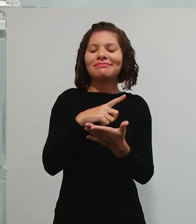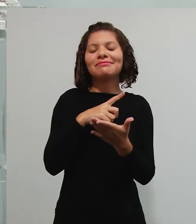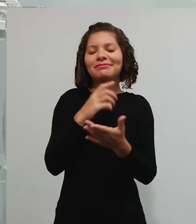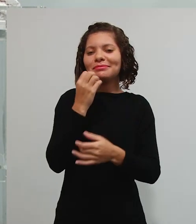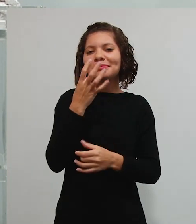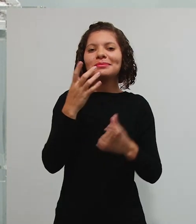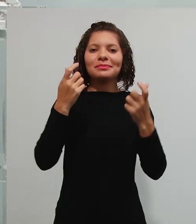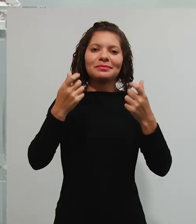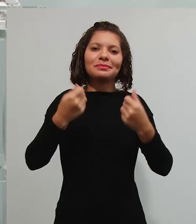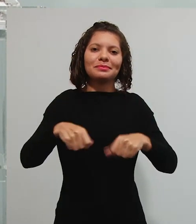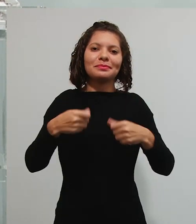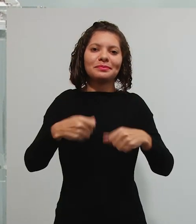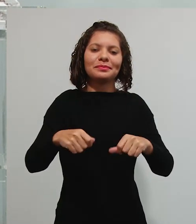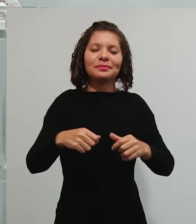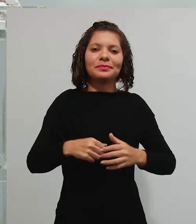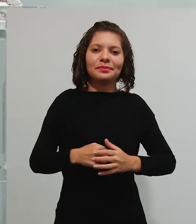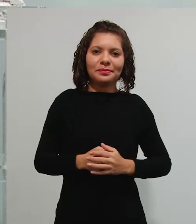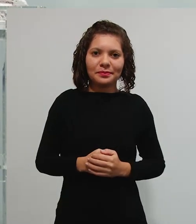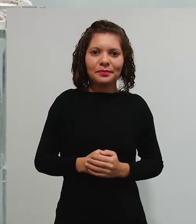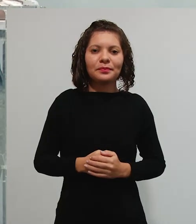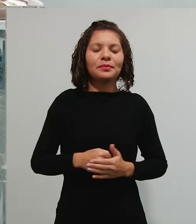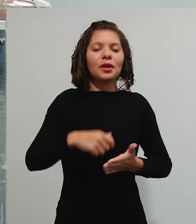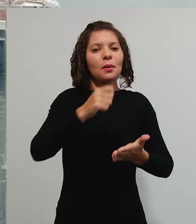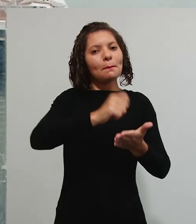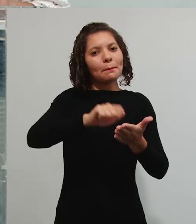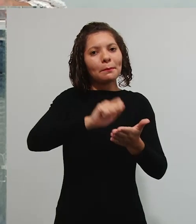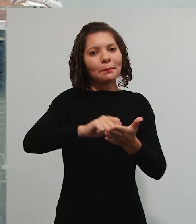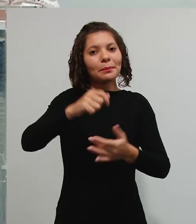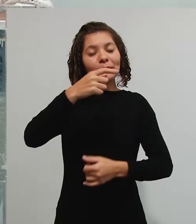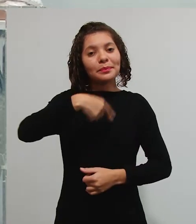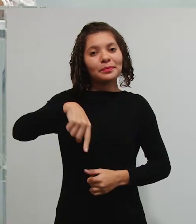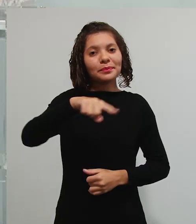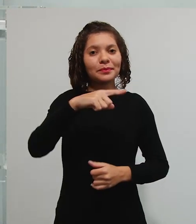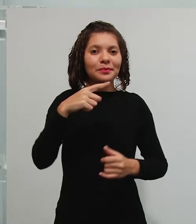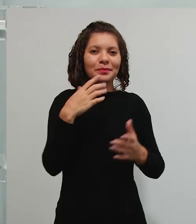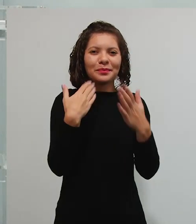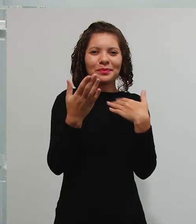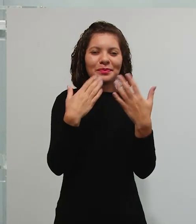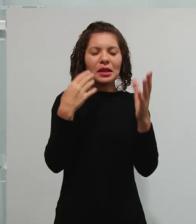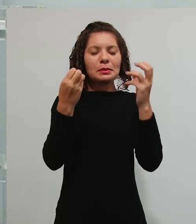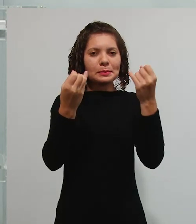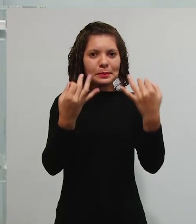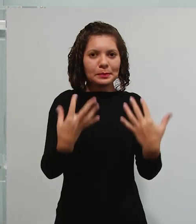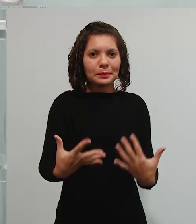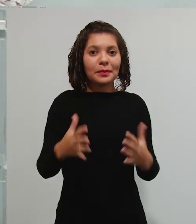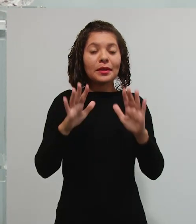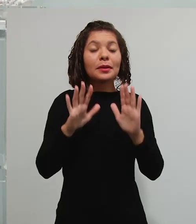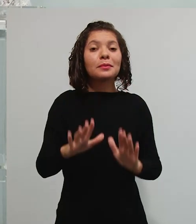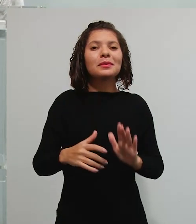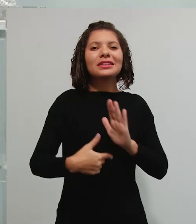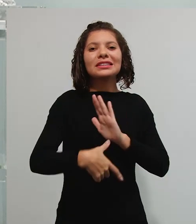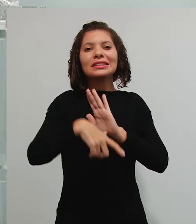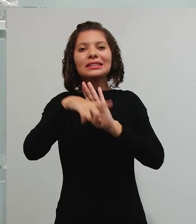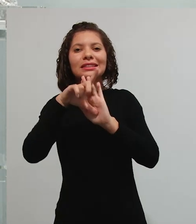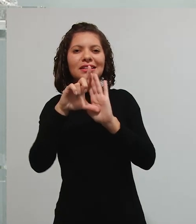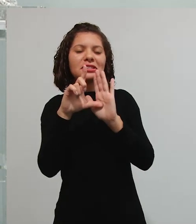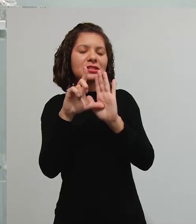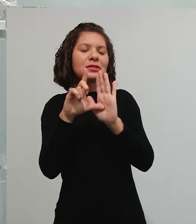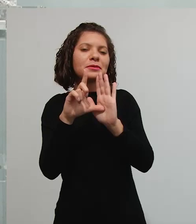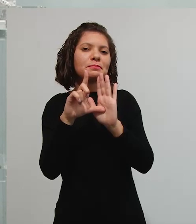esses atos envolvidos no ato de escrever que nós falaremos na aula de hoje. Mas, antes de falar sobre o que